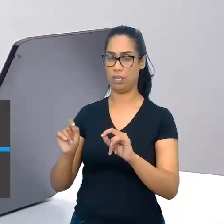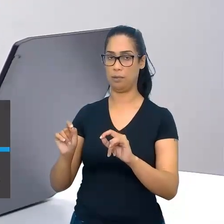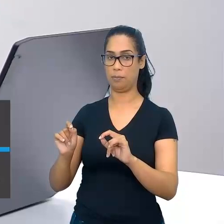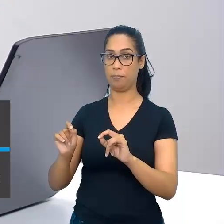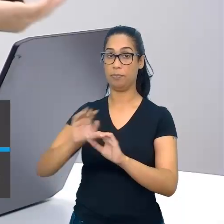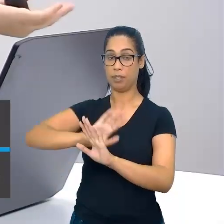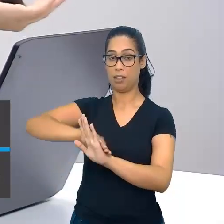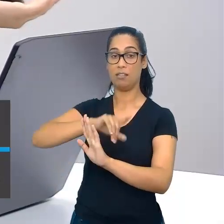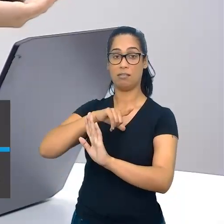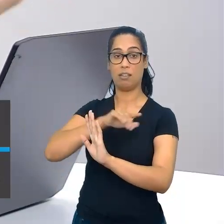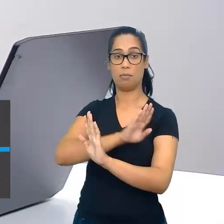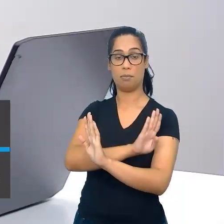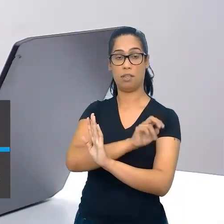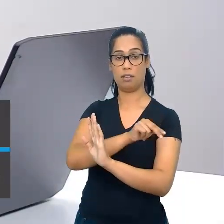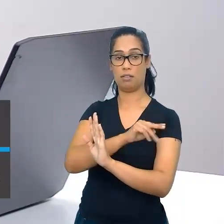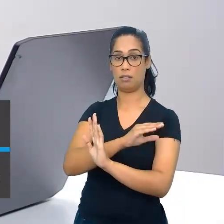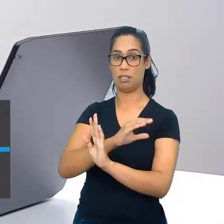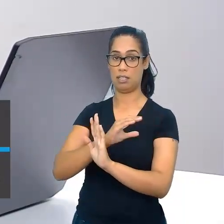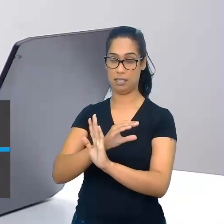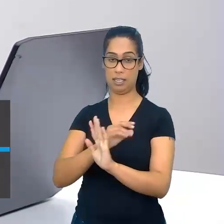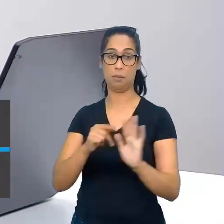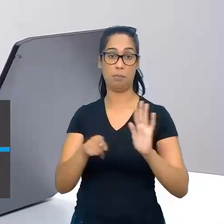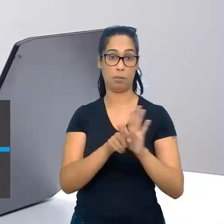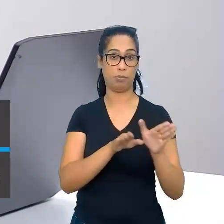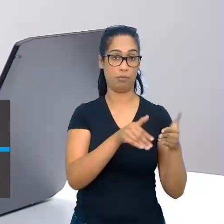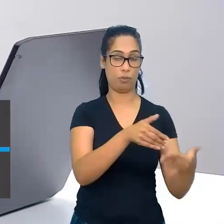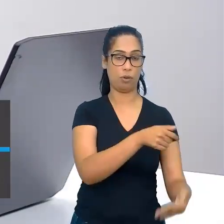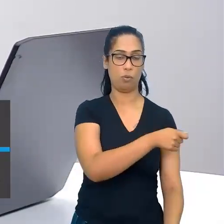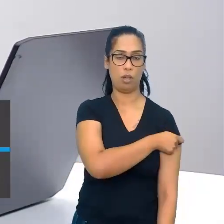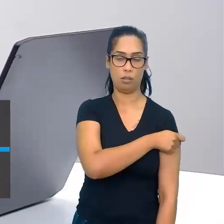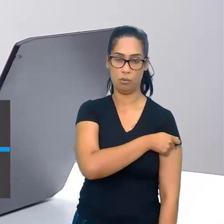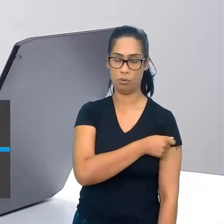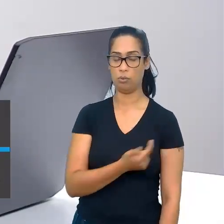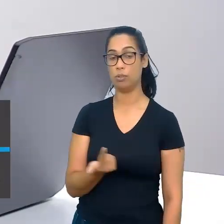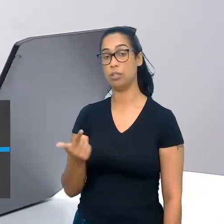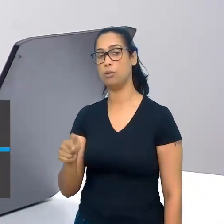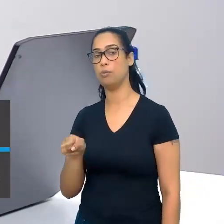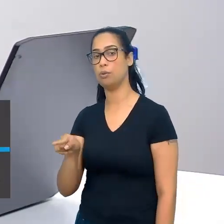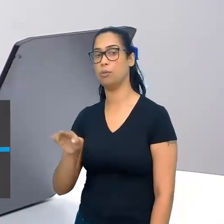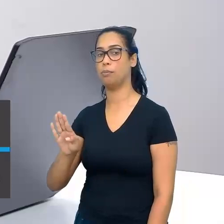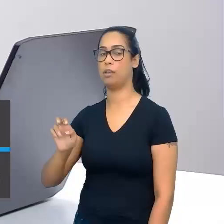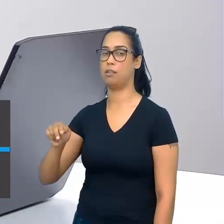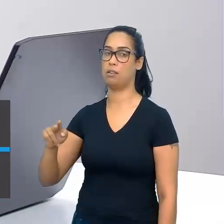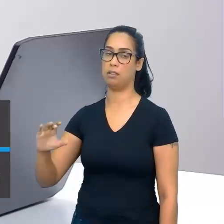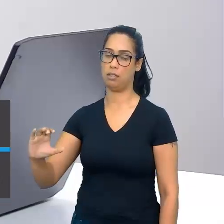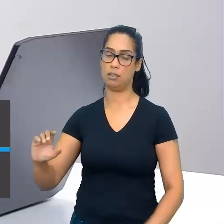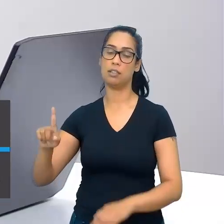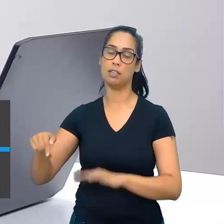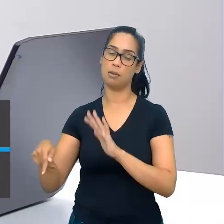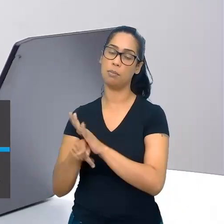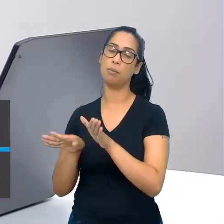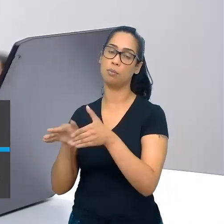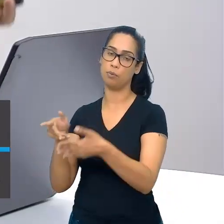então nós temos a bncc para os estudantes e a BNC para nós professores